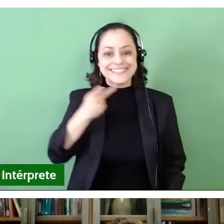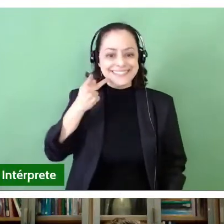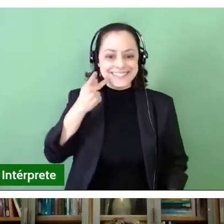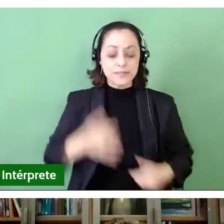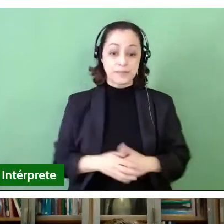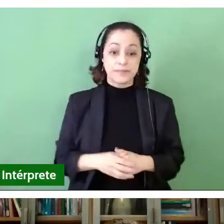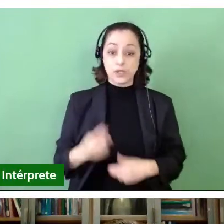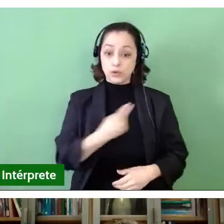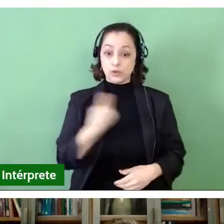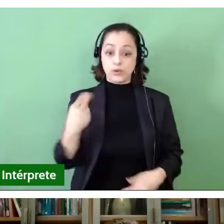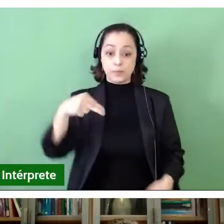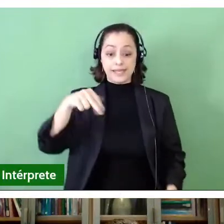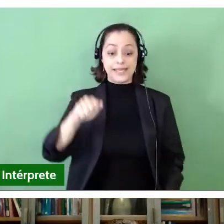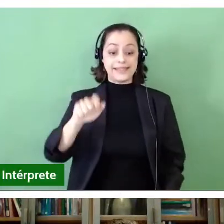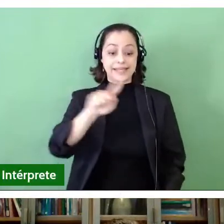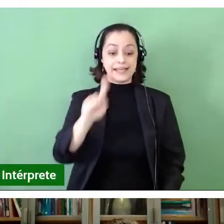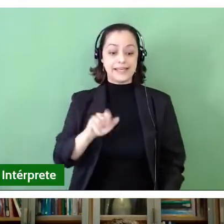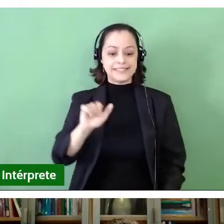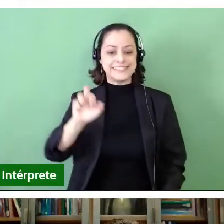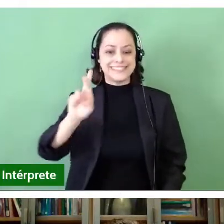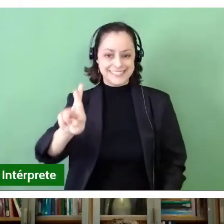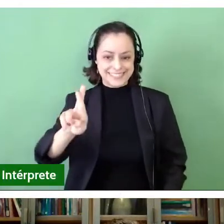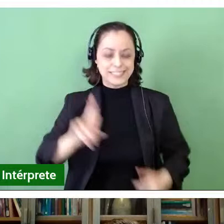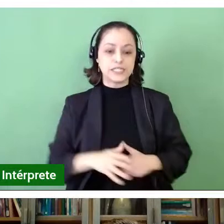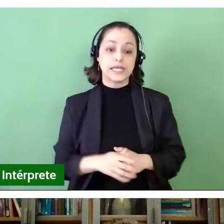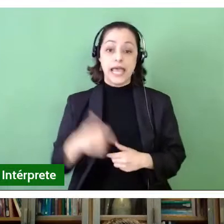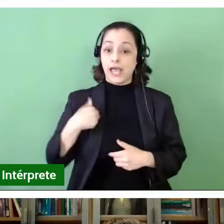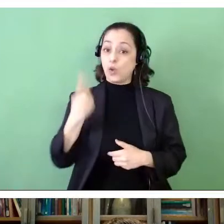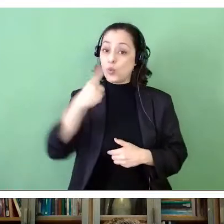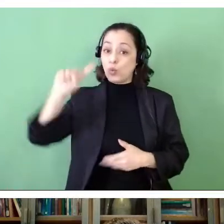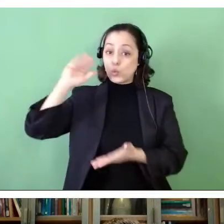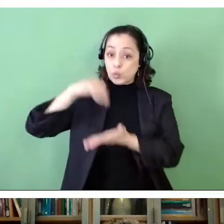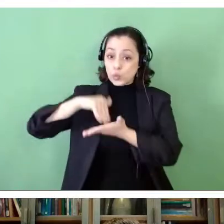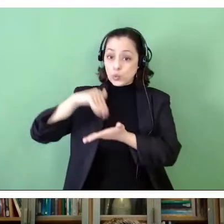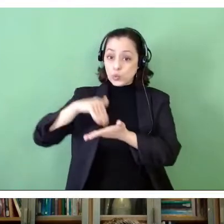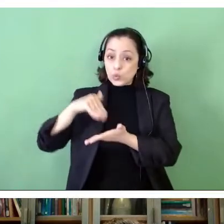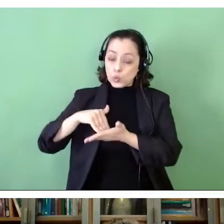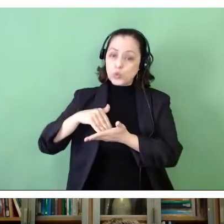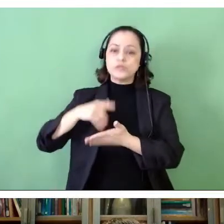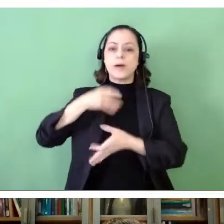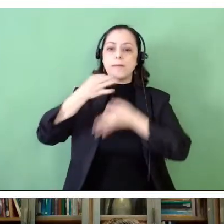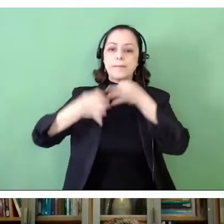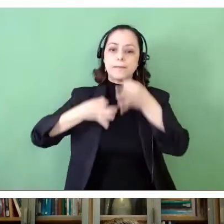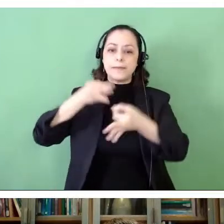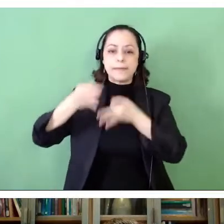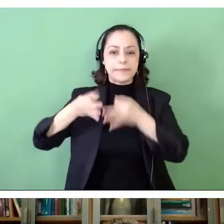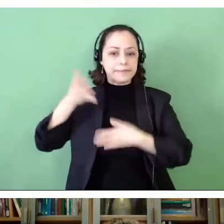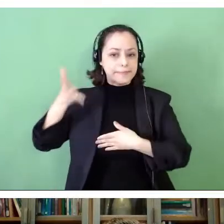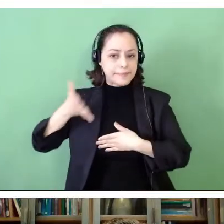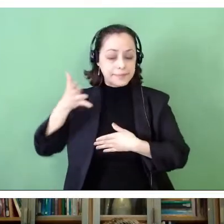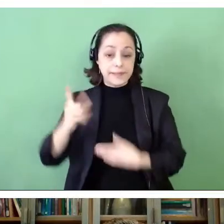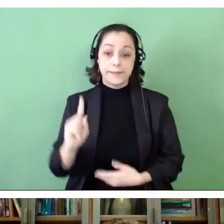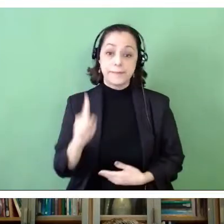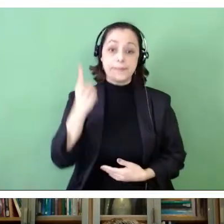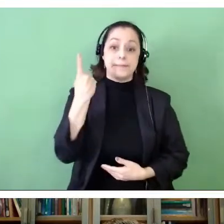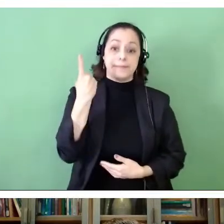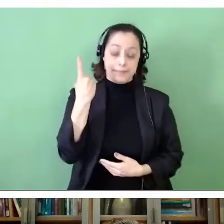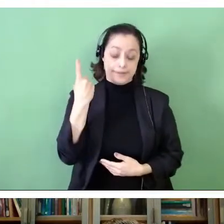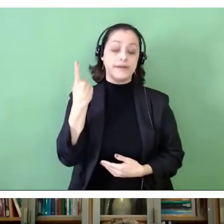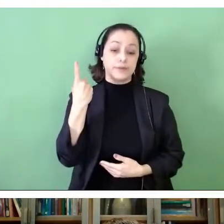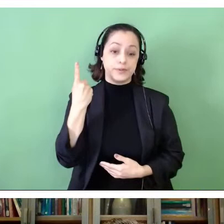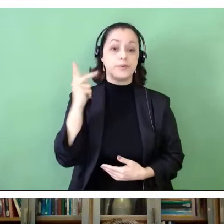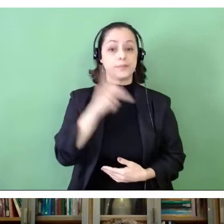Kani, serei o último a fazer a arguição. Em primeiro lugar, teremos